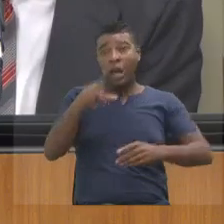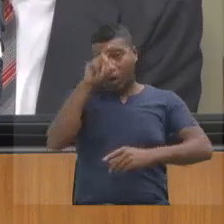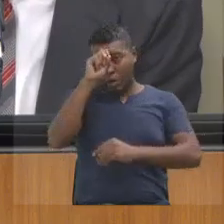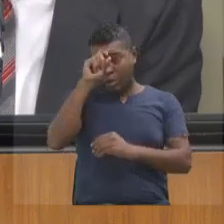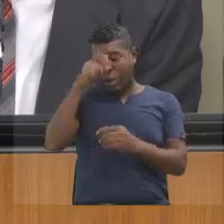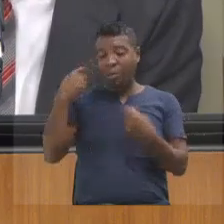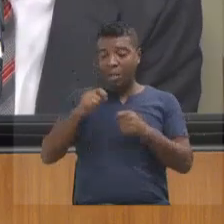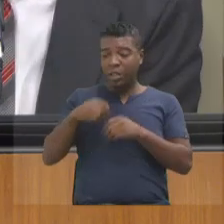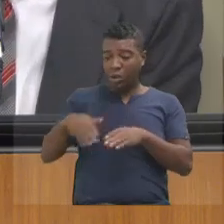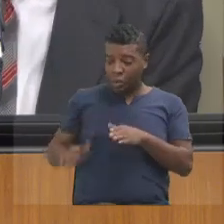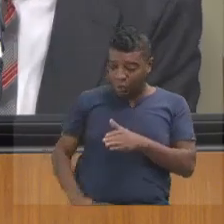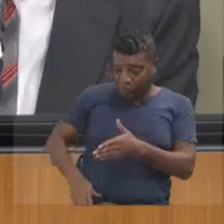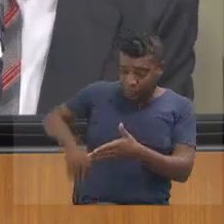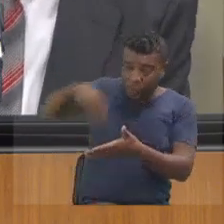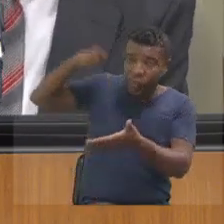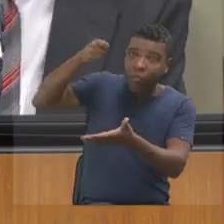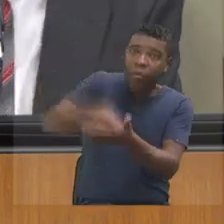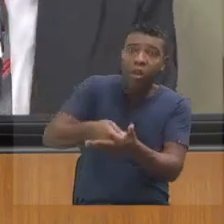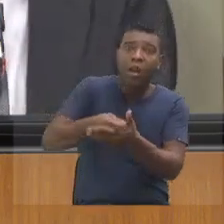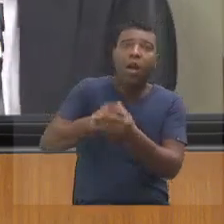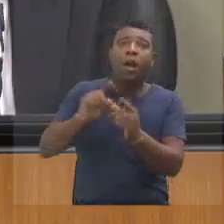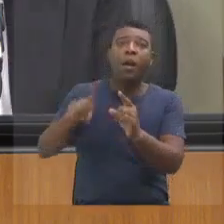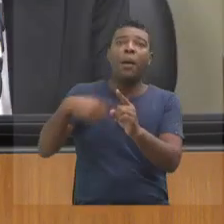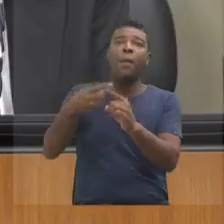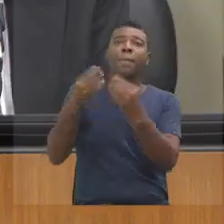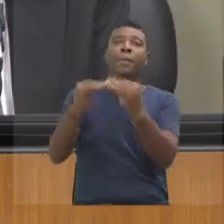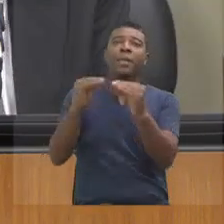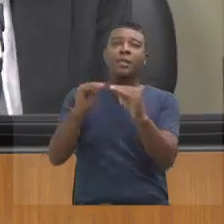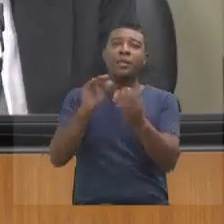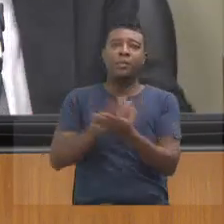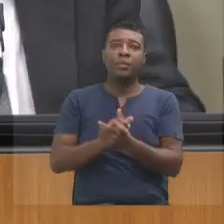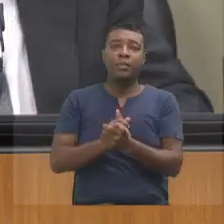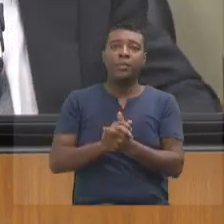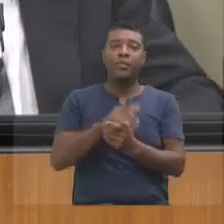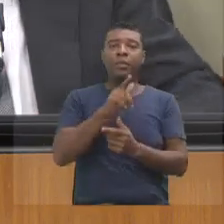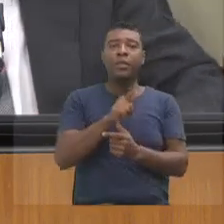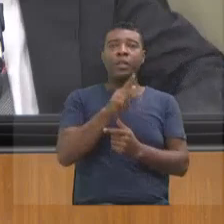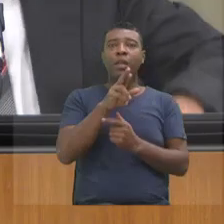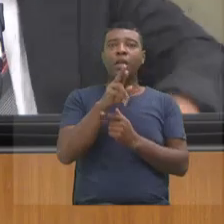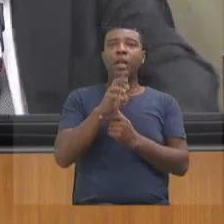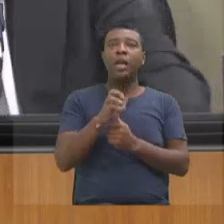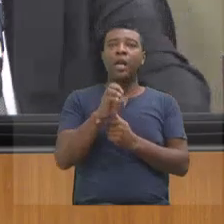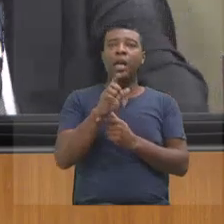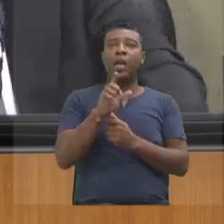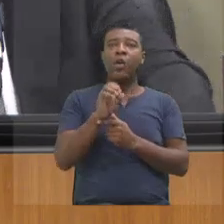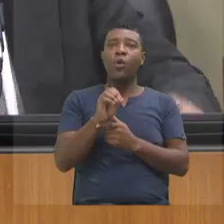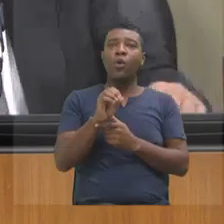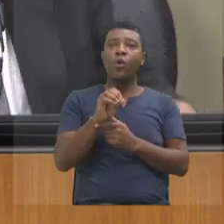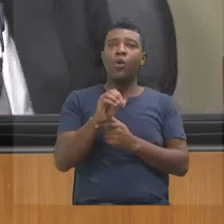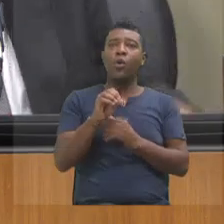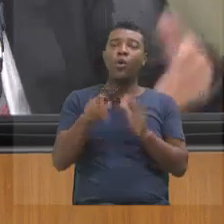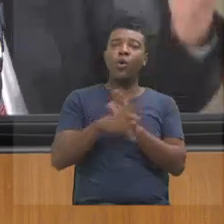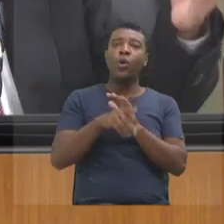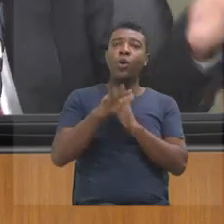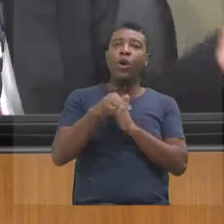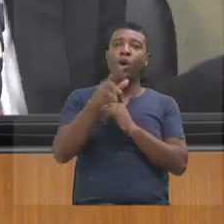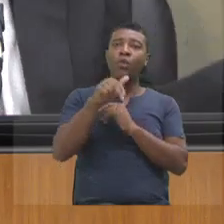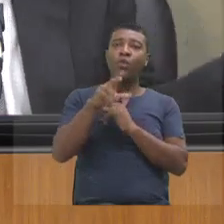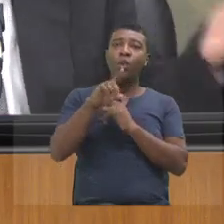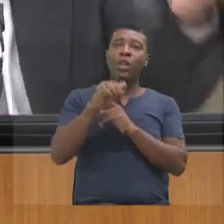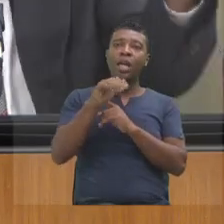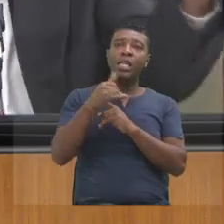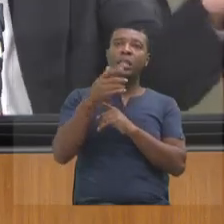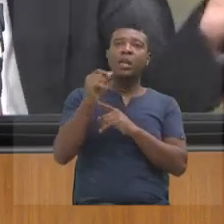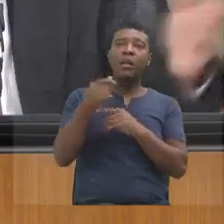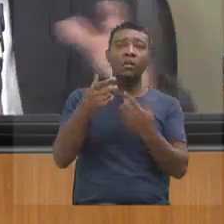de algum jeito mas tem que ter uma fiscalização com a palavra grego da fundação eu queria o direito de réplica você vai me